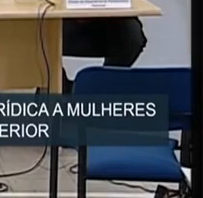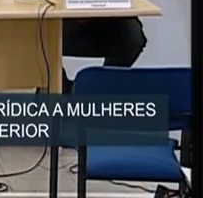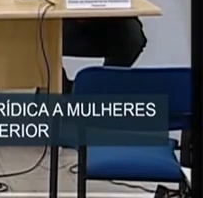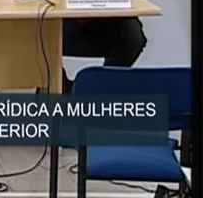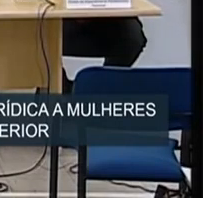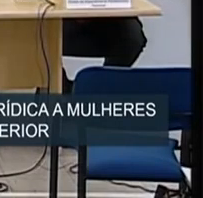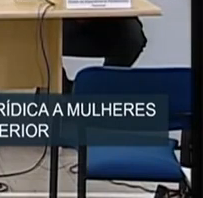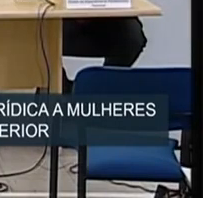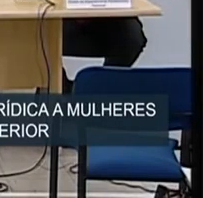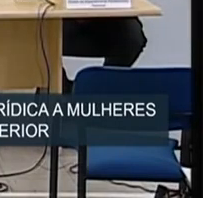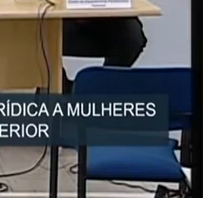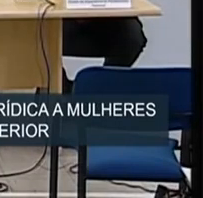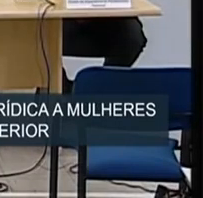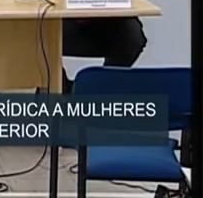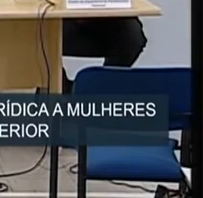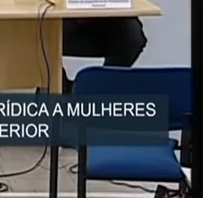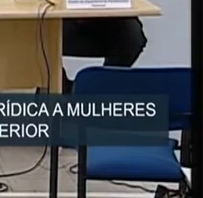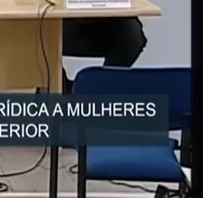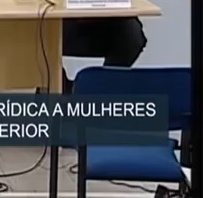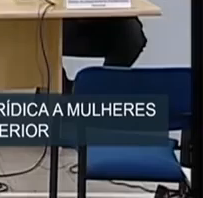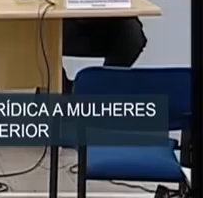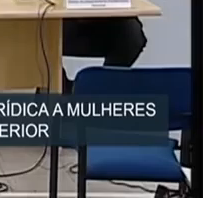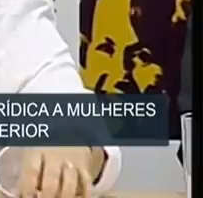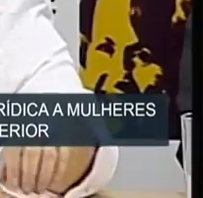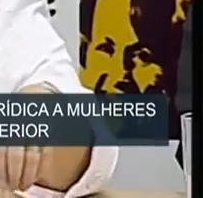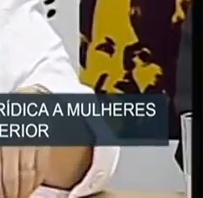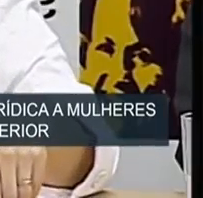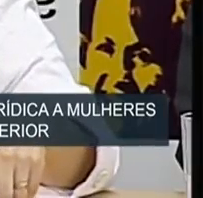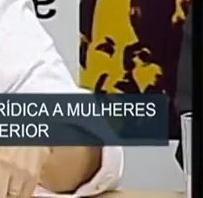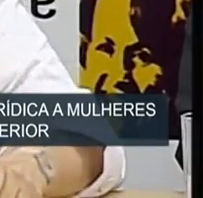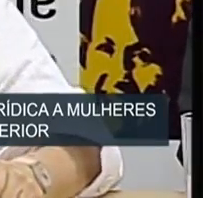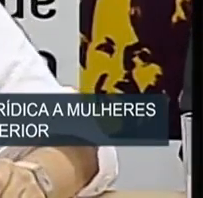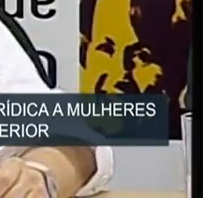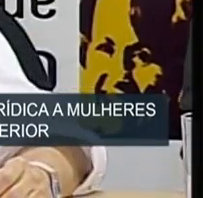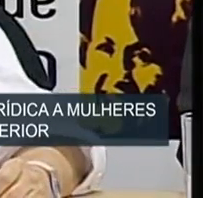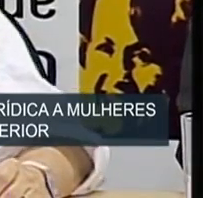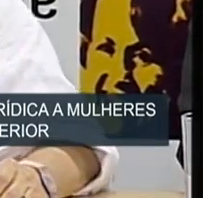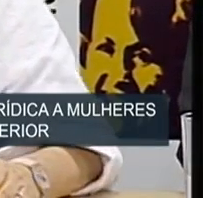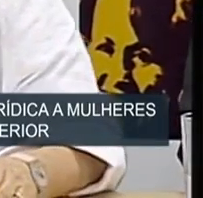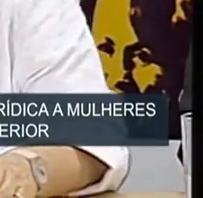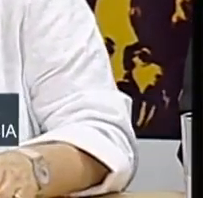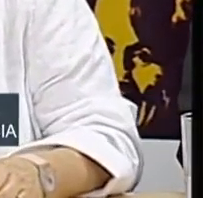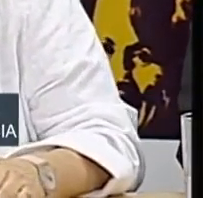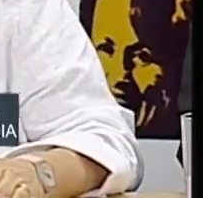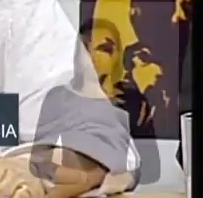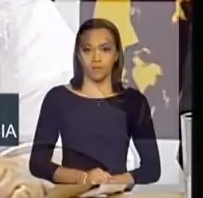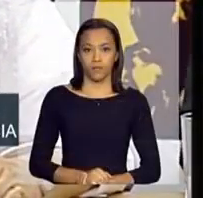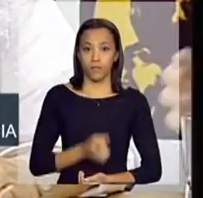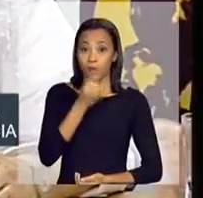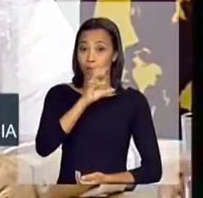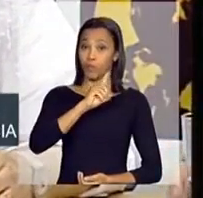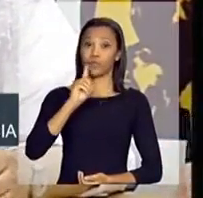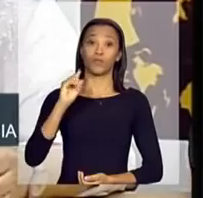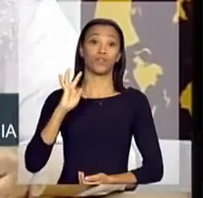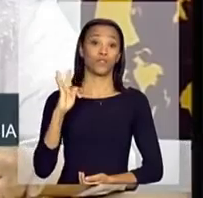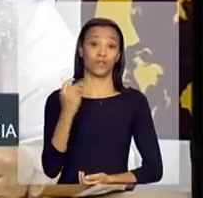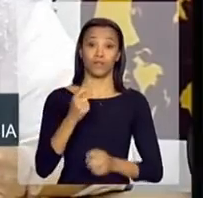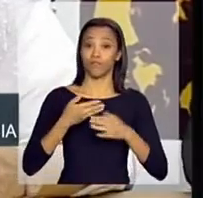para as Mulheres da Presidência da República, Eleonora Menicucci. Bem, bom dia a todas e todos.